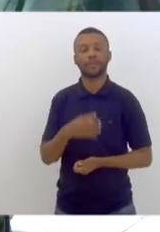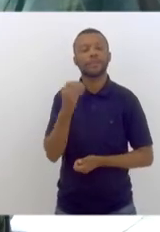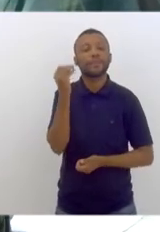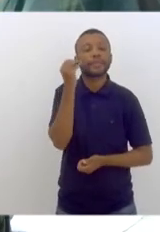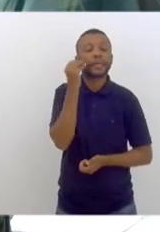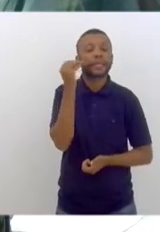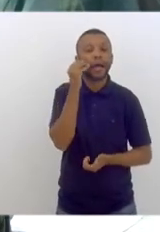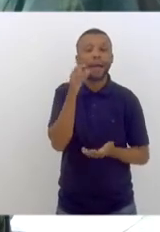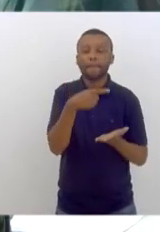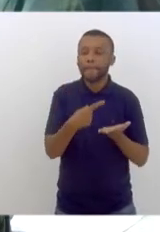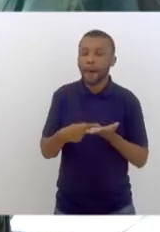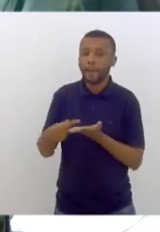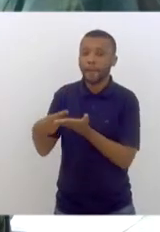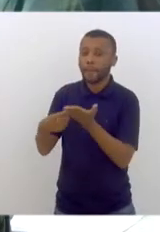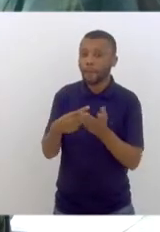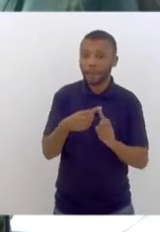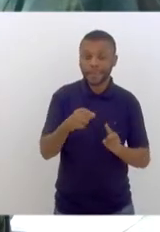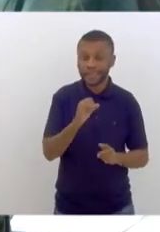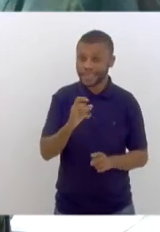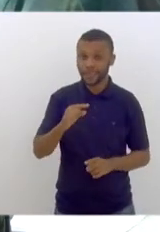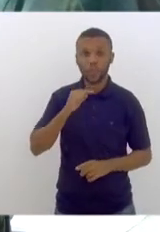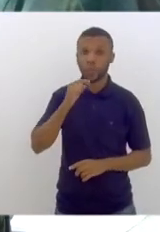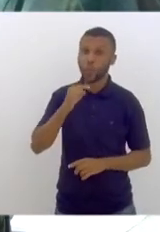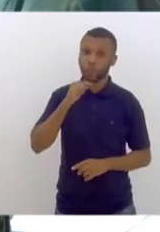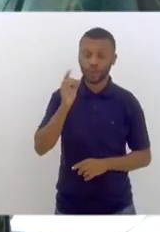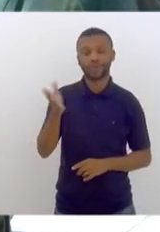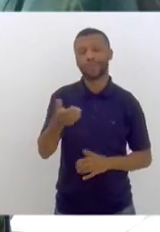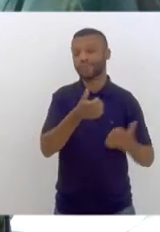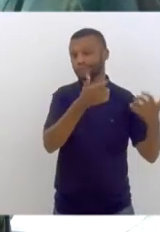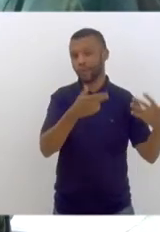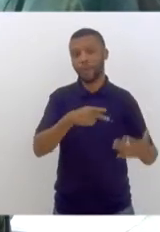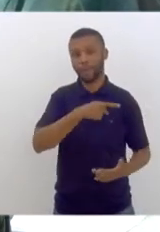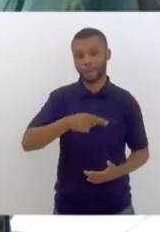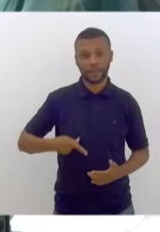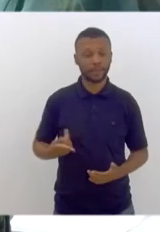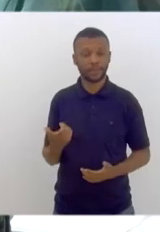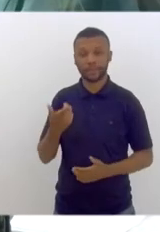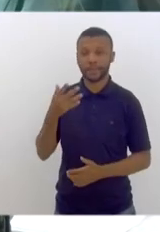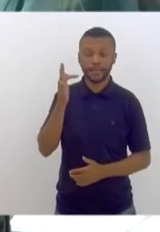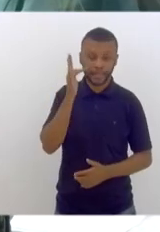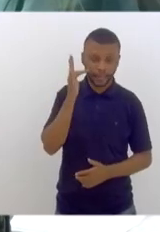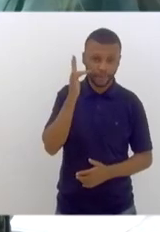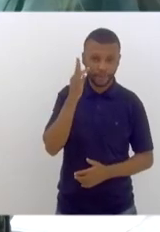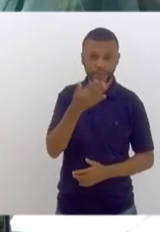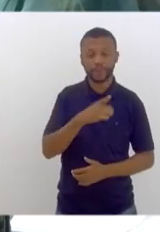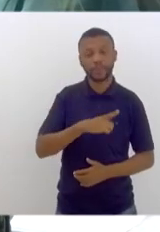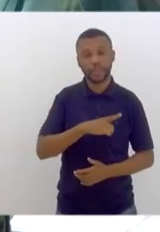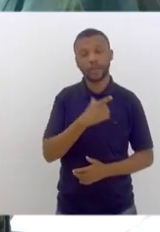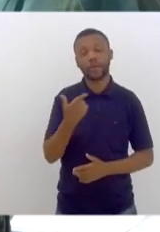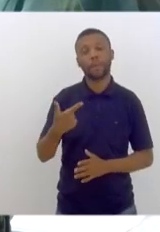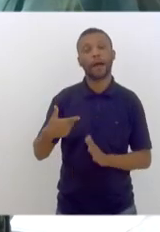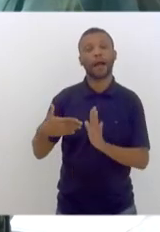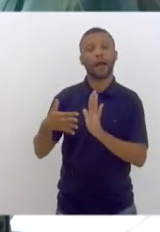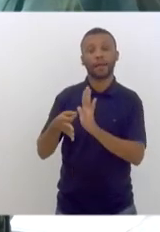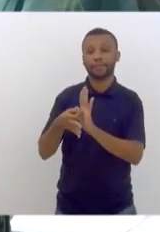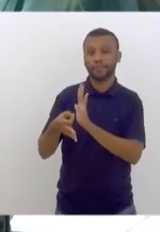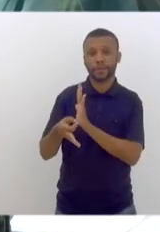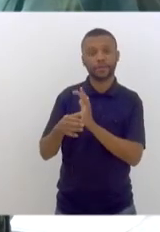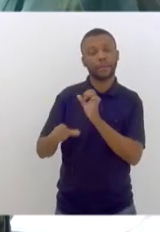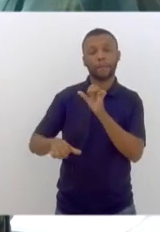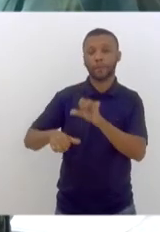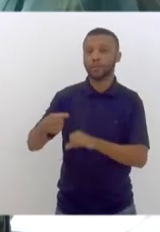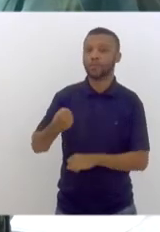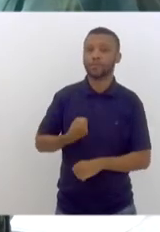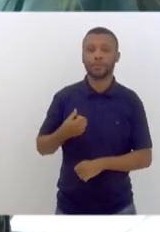tentar, porque se nós não conseguirmos, como já disse o presidente Serafini, tem lá uma emenda nossa, modificativa